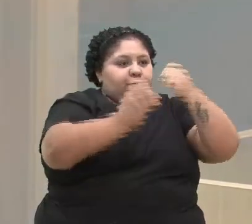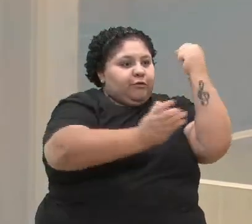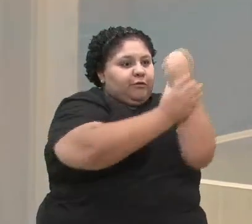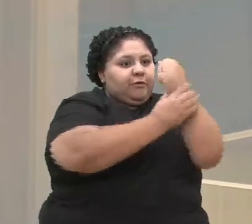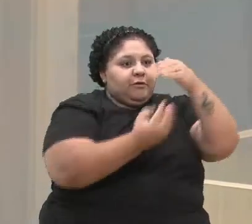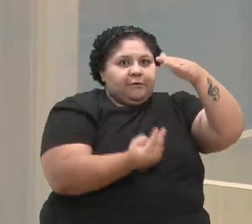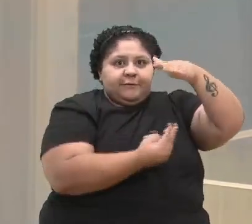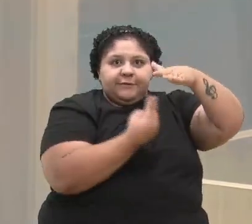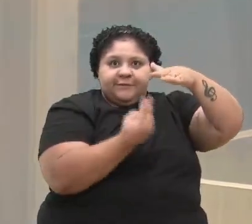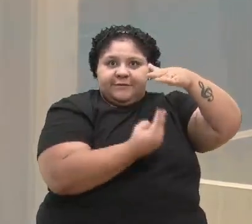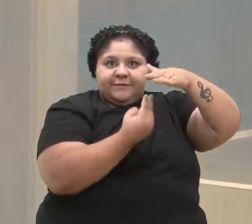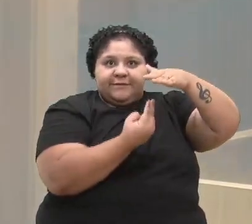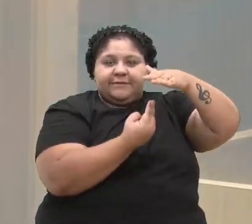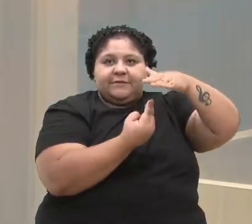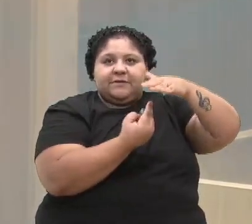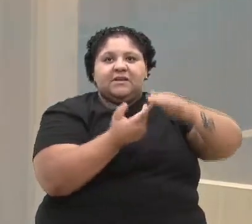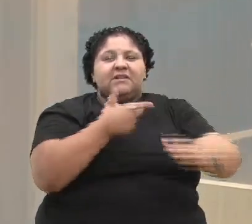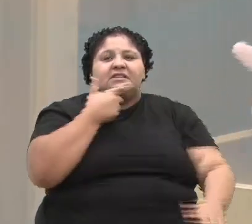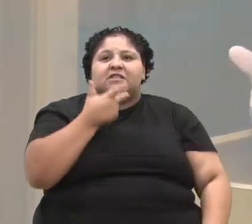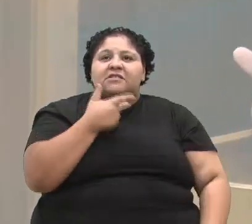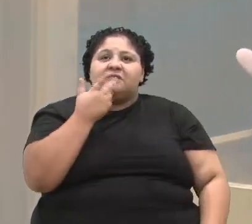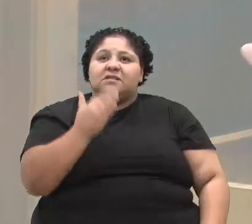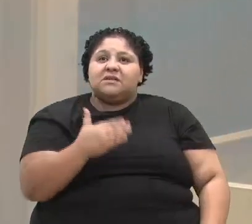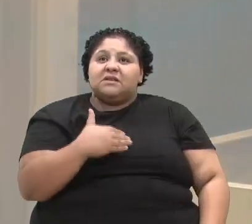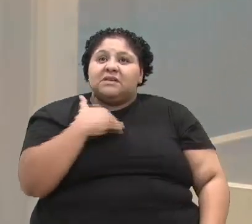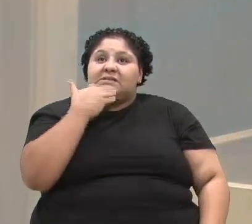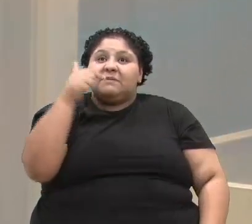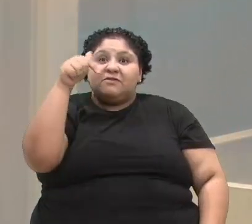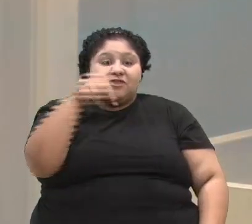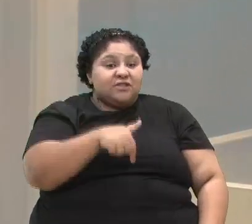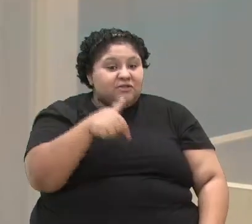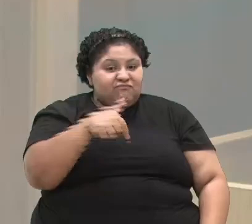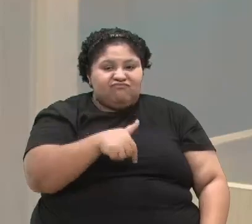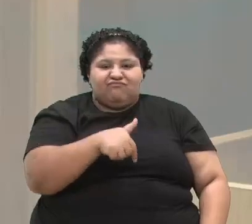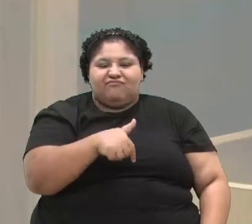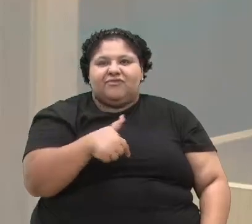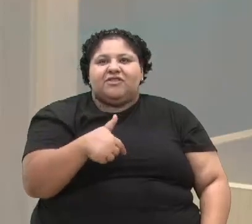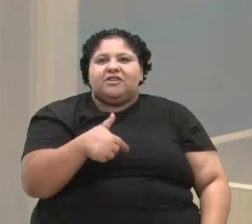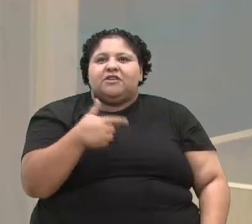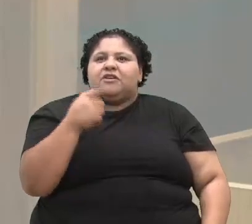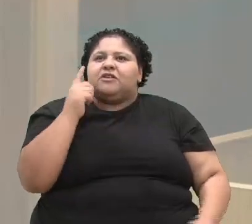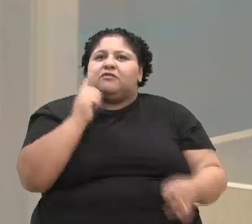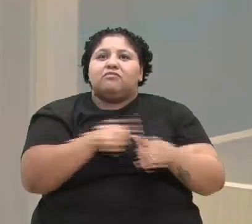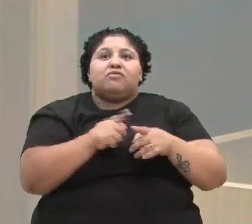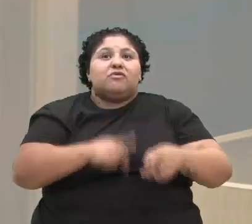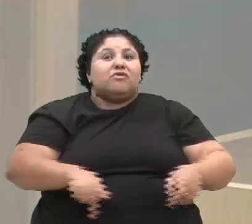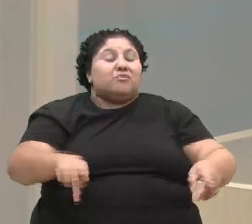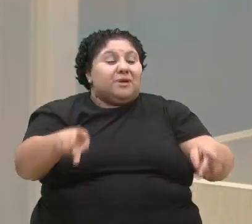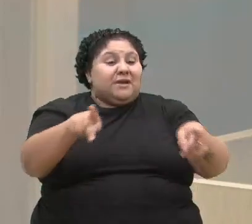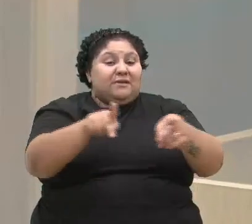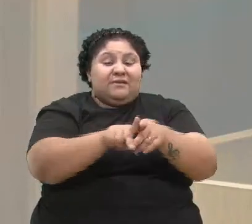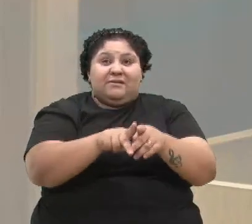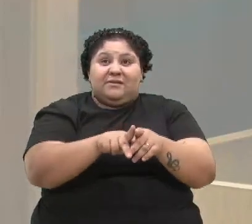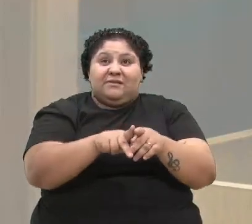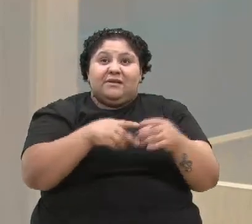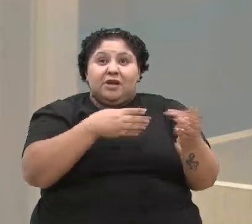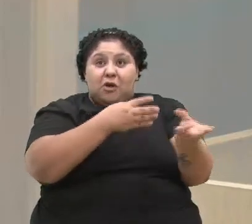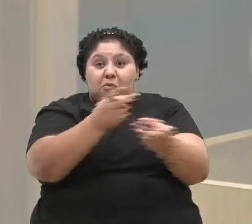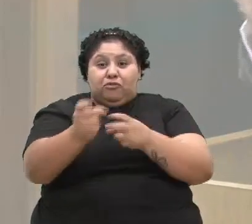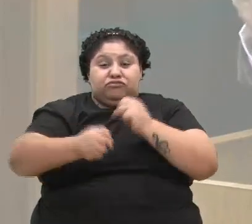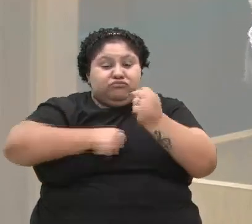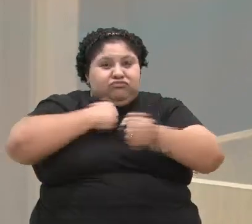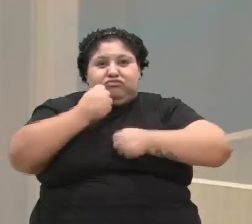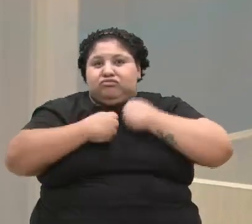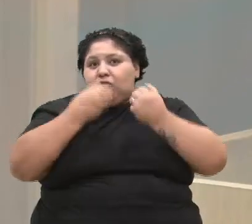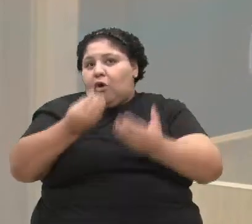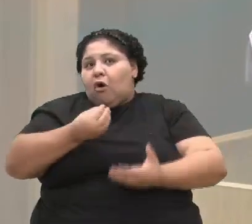terceirizado, que estava na UPA ali, ele disse, ainda bem que vocês estão aqui, porque assim, a população fica muito revoltada, e com